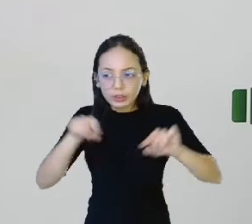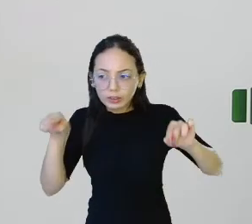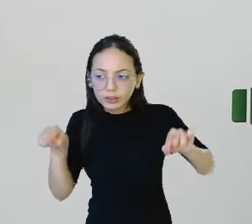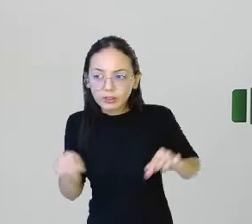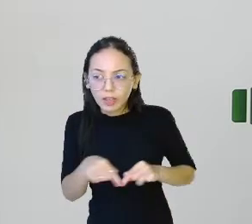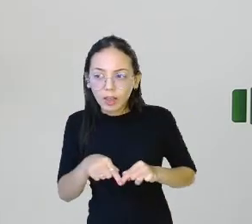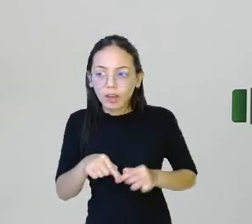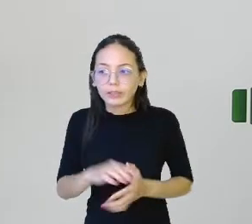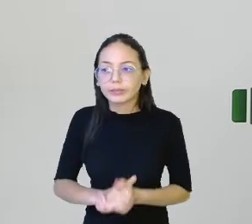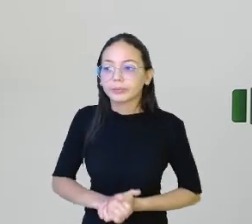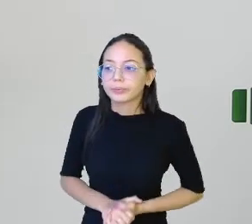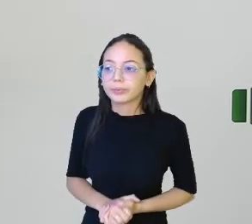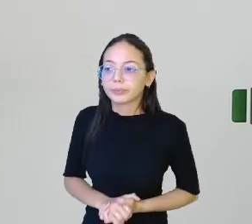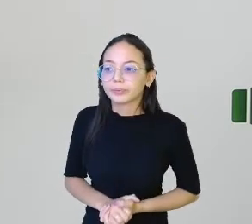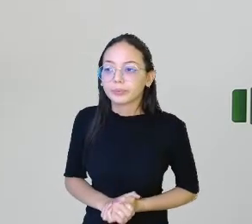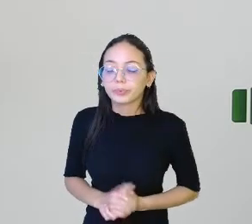aula,